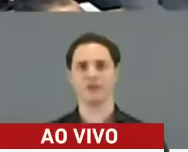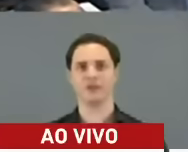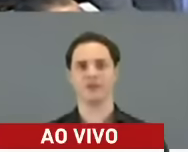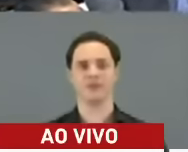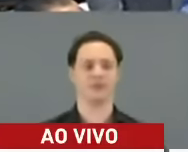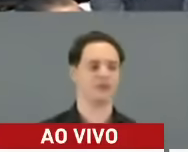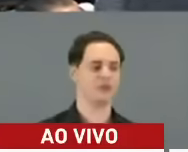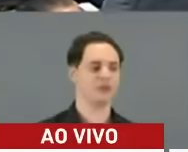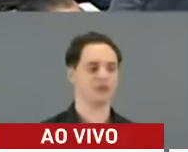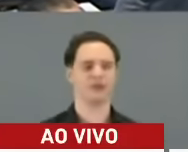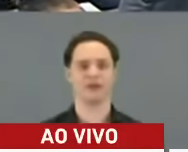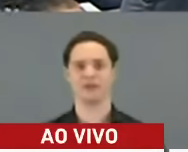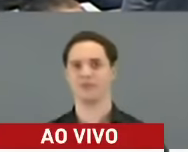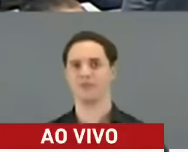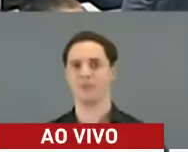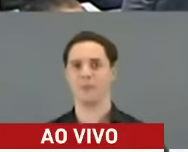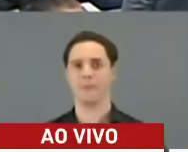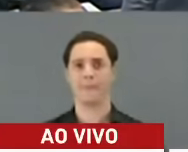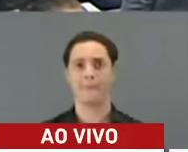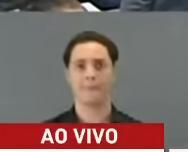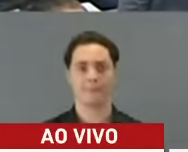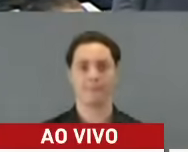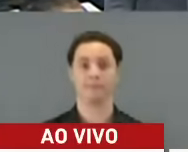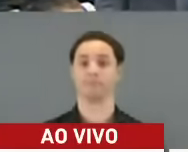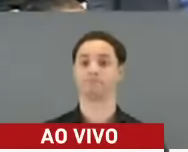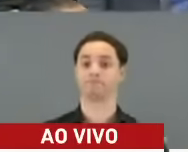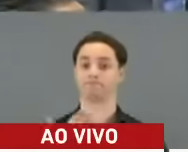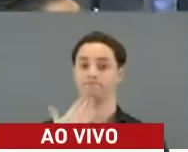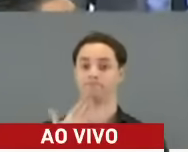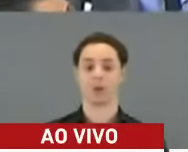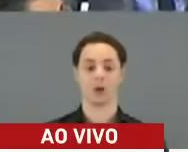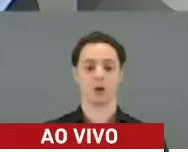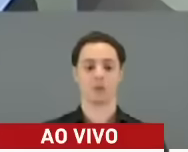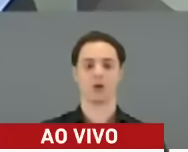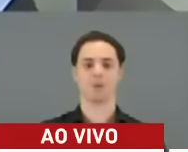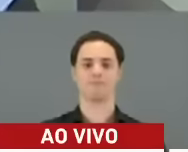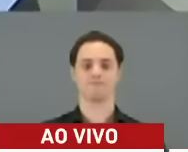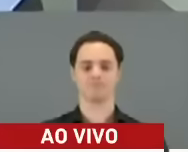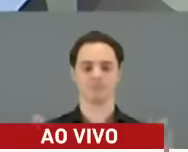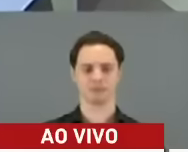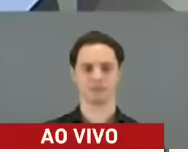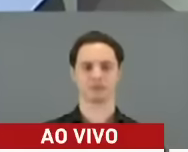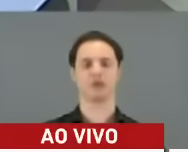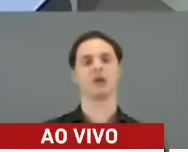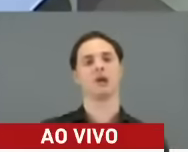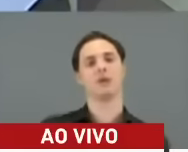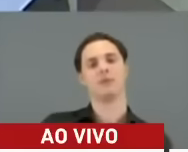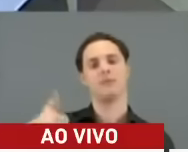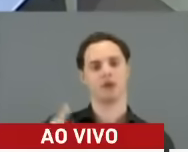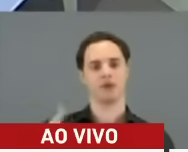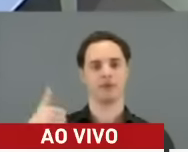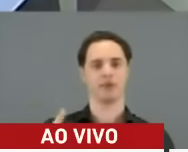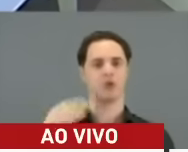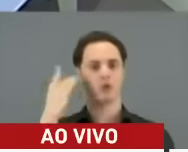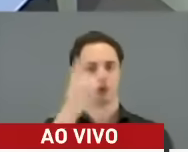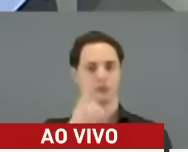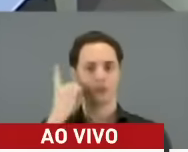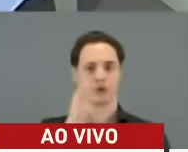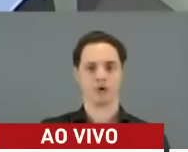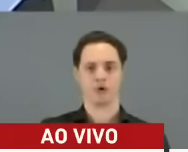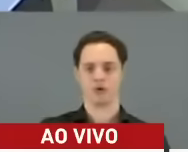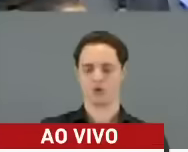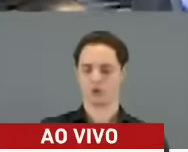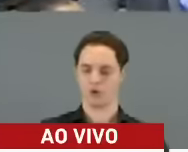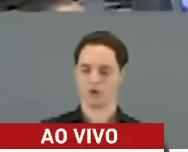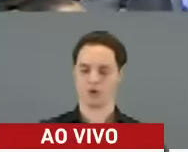Ministério da Justiça, a entregar documentos para a CPMI, se é o que a gente conseguiu entender até agora. Claro que essa discussão vai se dar agora nas próximas